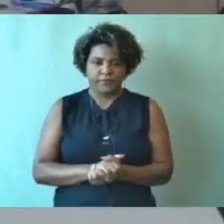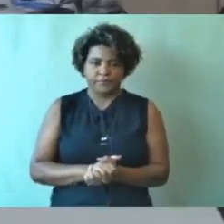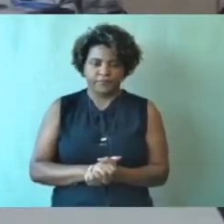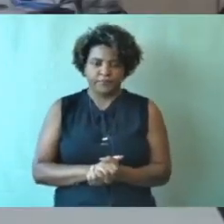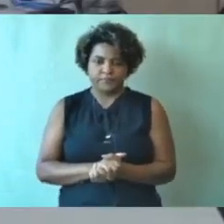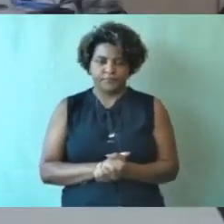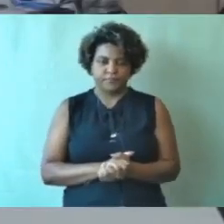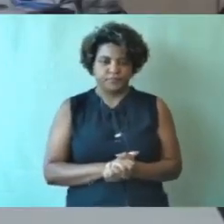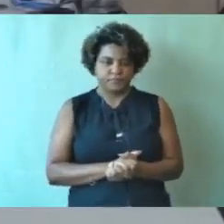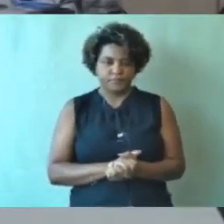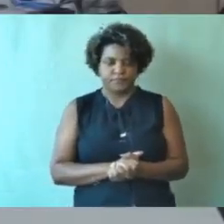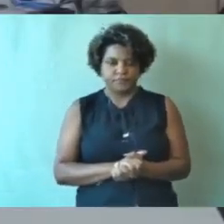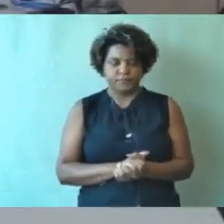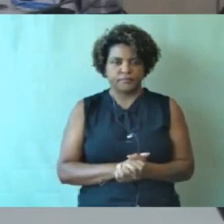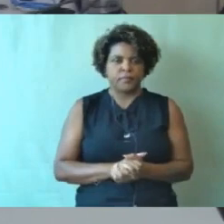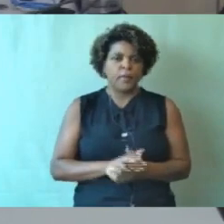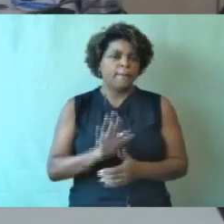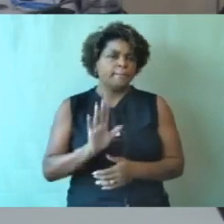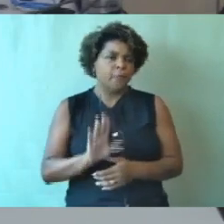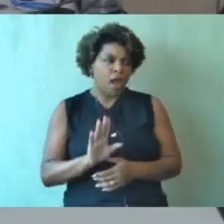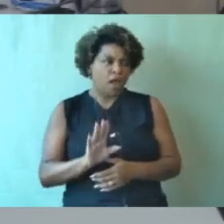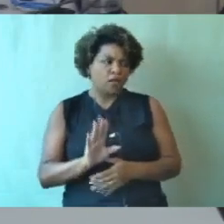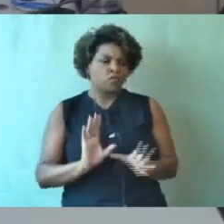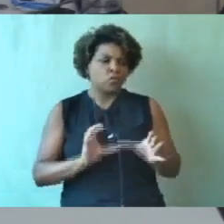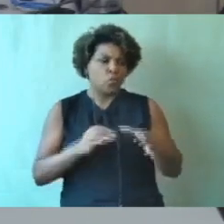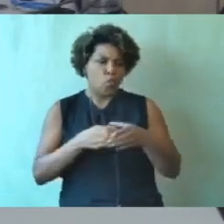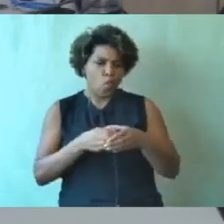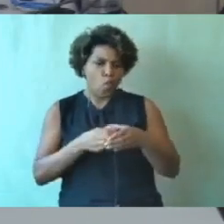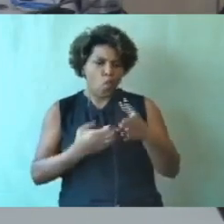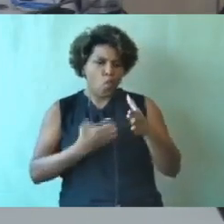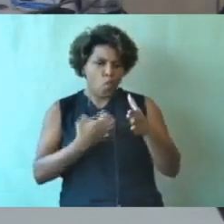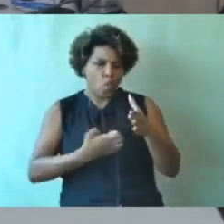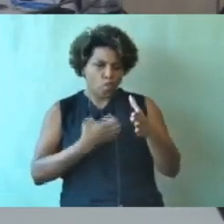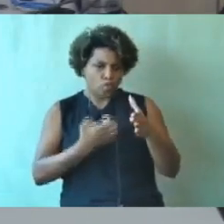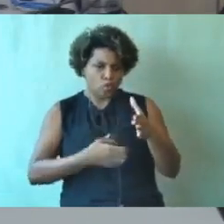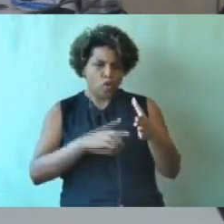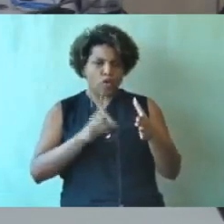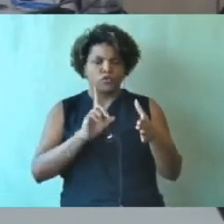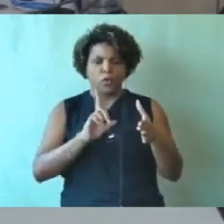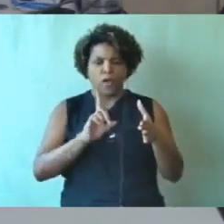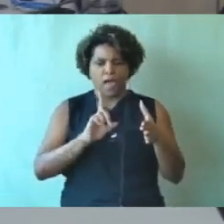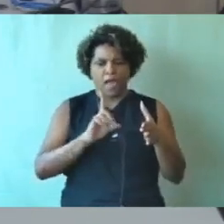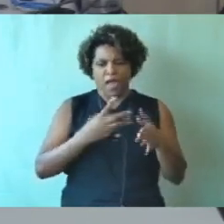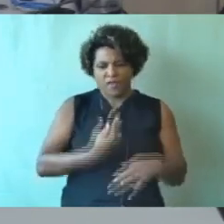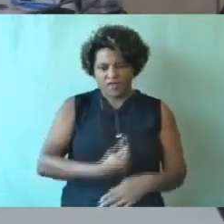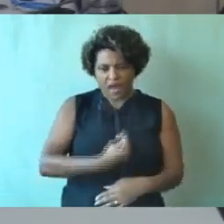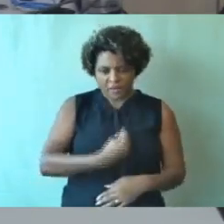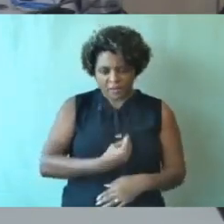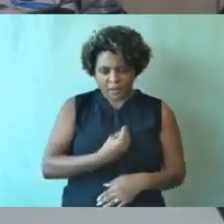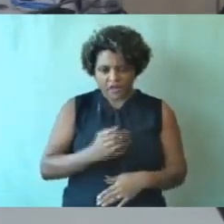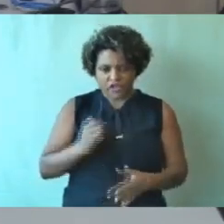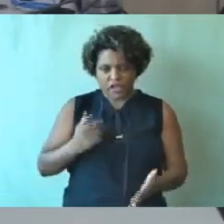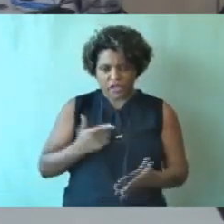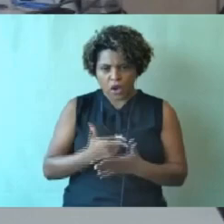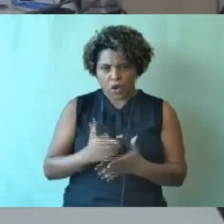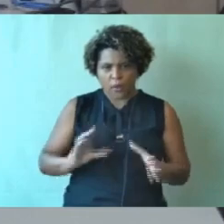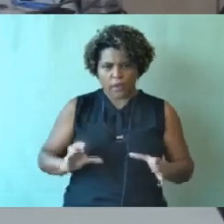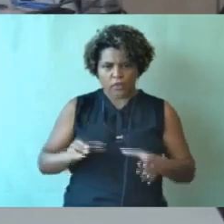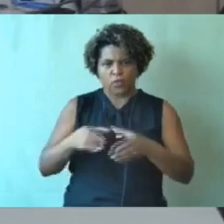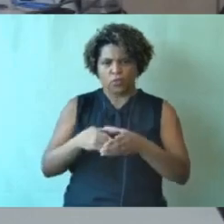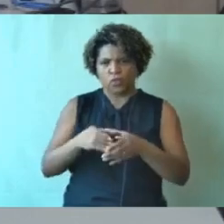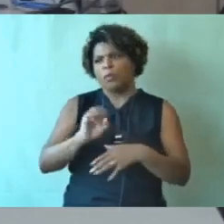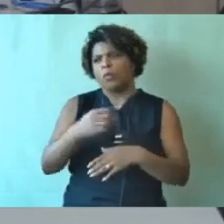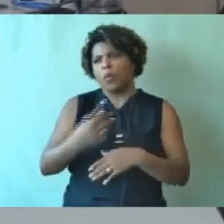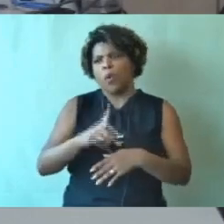O consórcio, ele é um agente integrador de uma compra coletiva ou isso tudo é resolvido